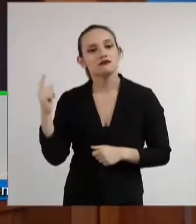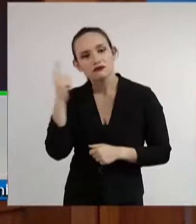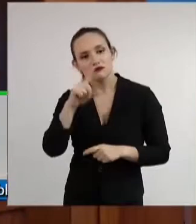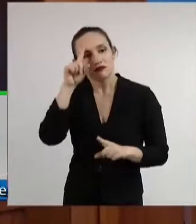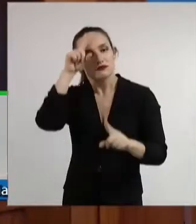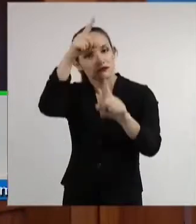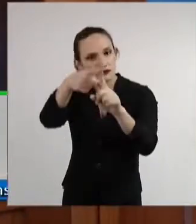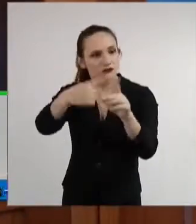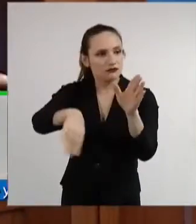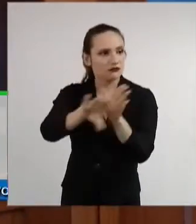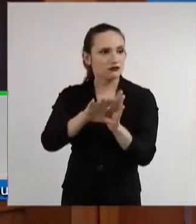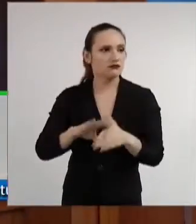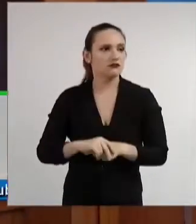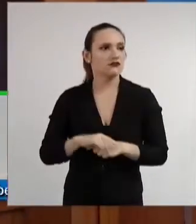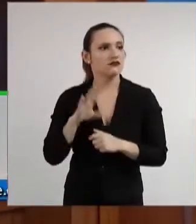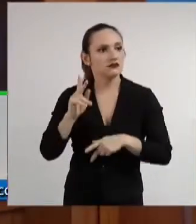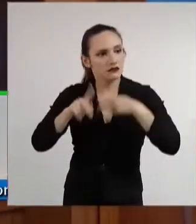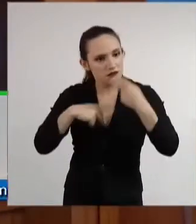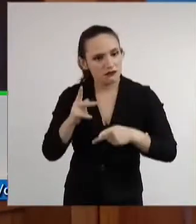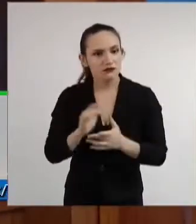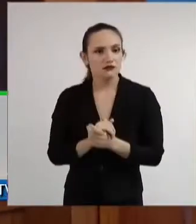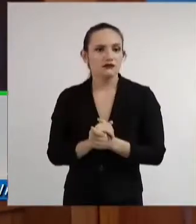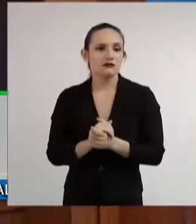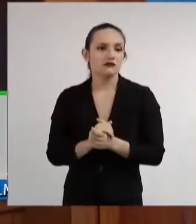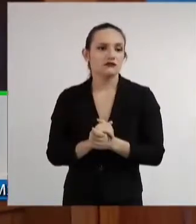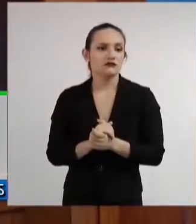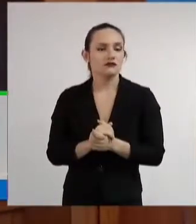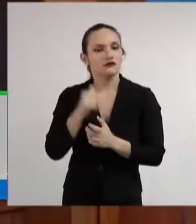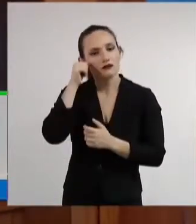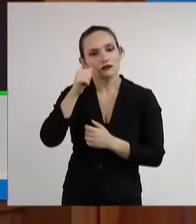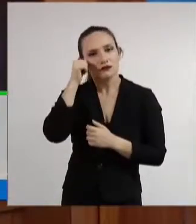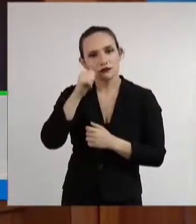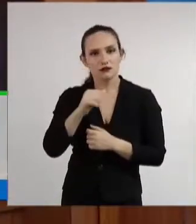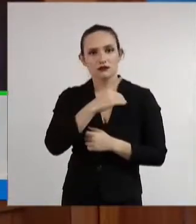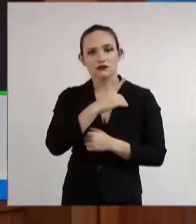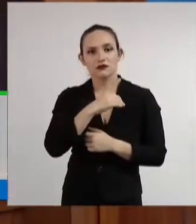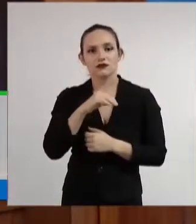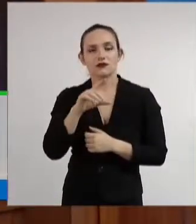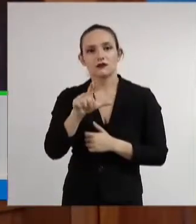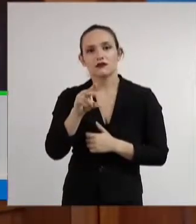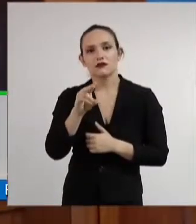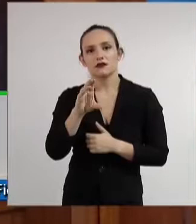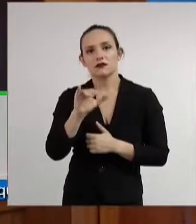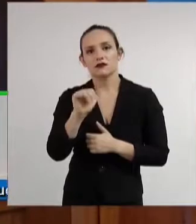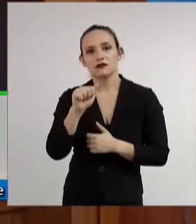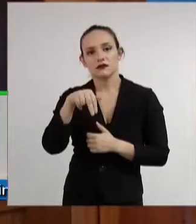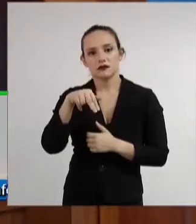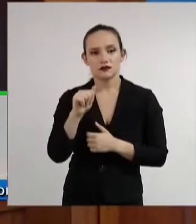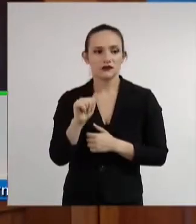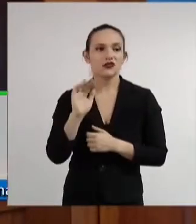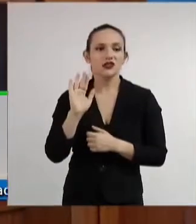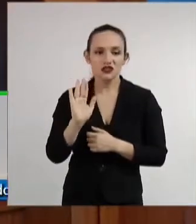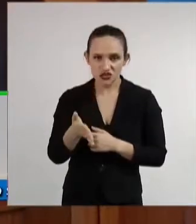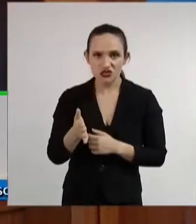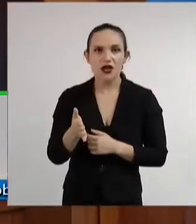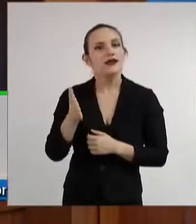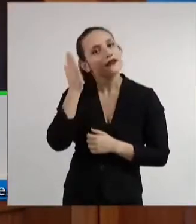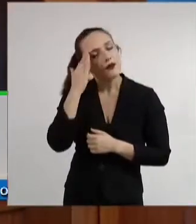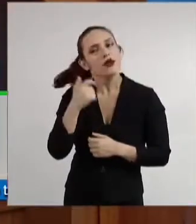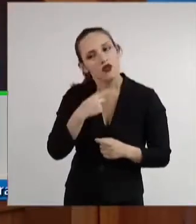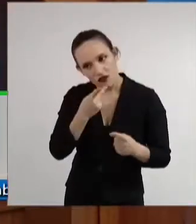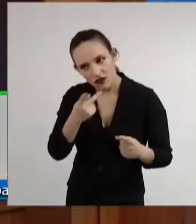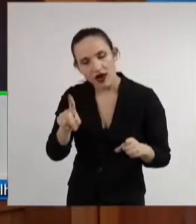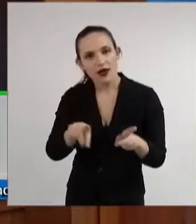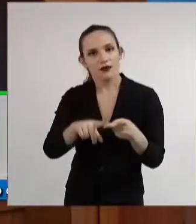efetivas, e já cansamos de falar, e a doutora Luciana já ouviu reiteradas vezes, não só da minha parte, mas do deputado Paulo